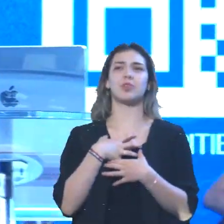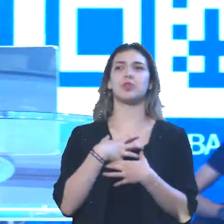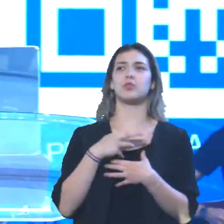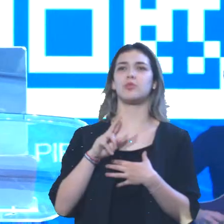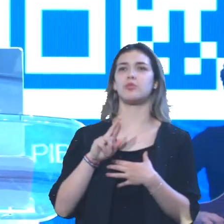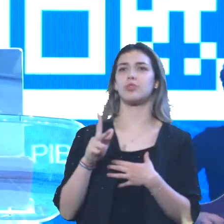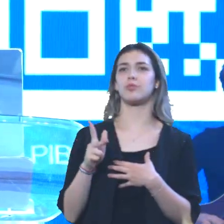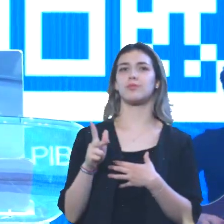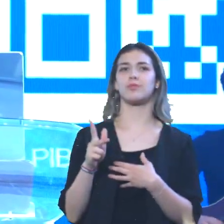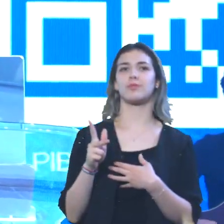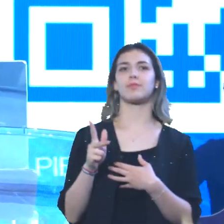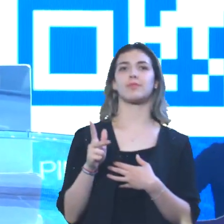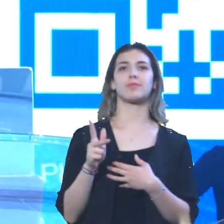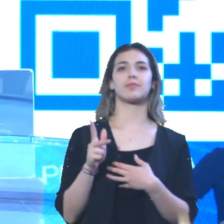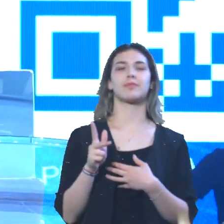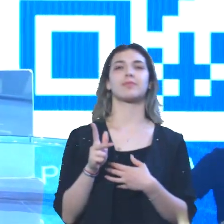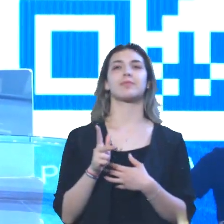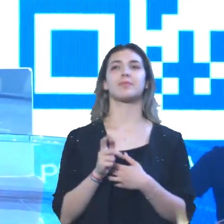coisa.